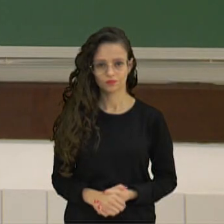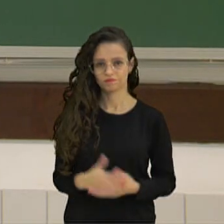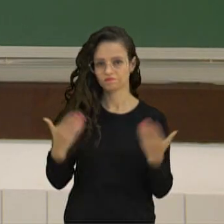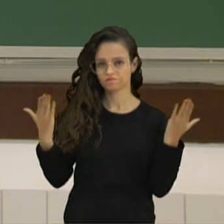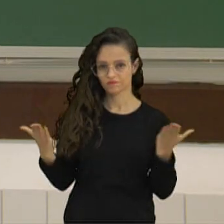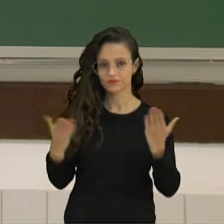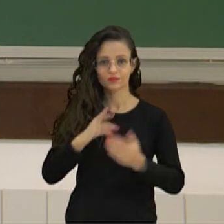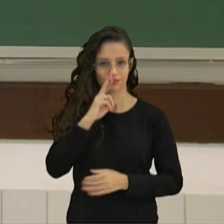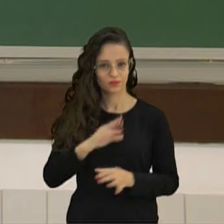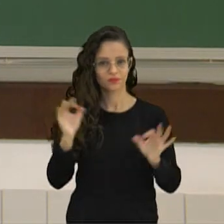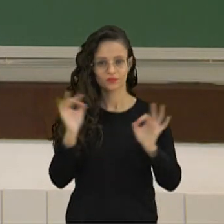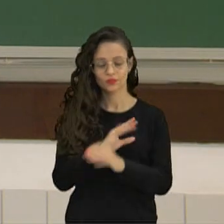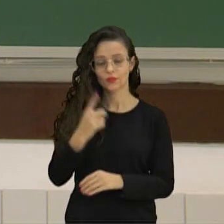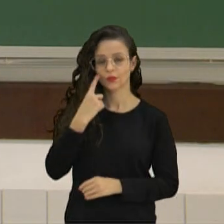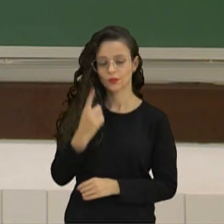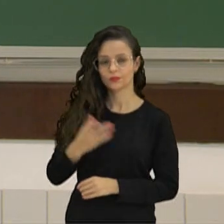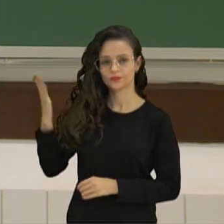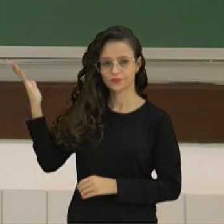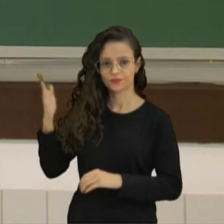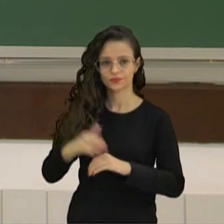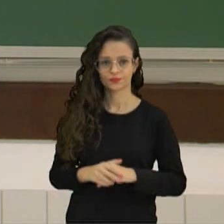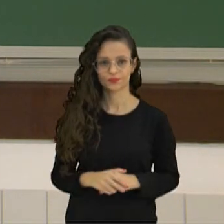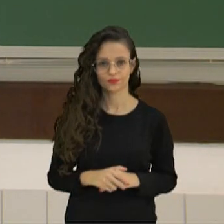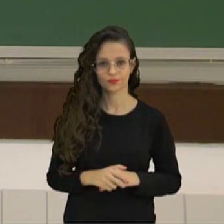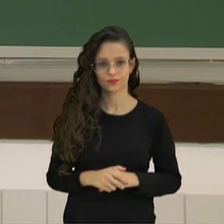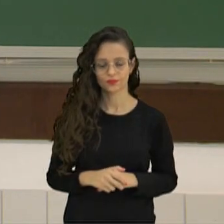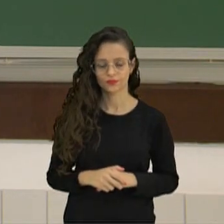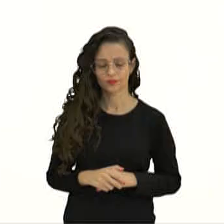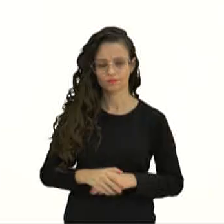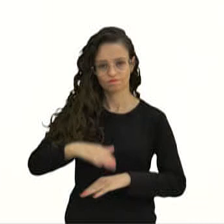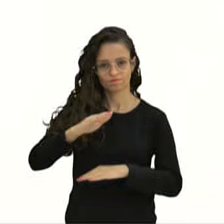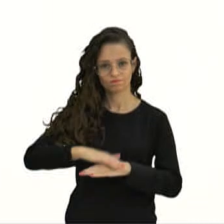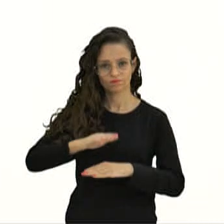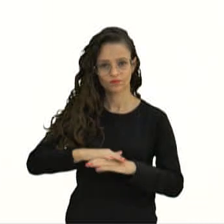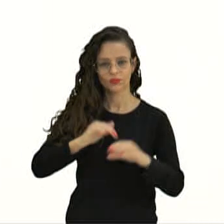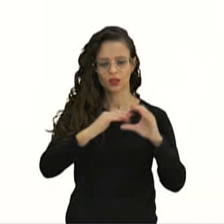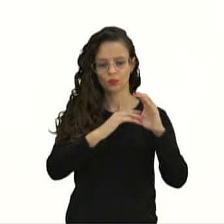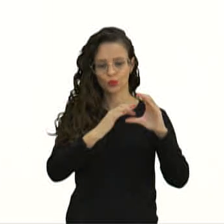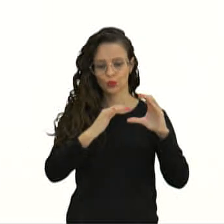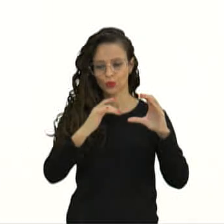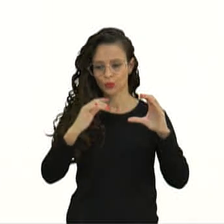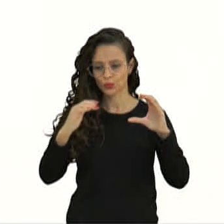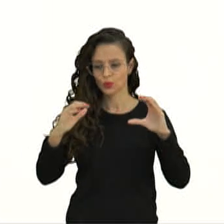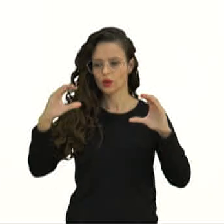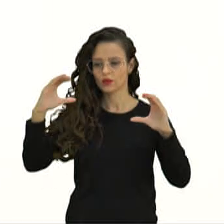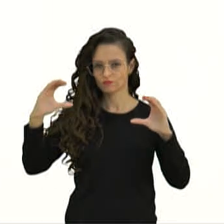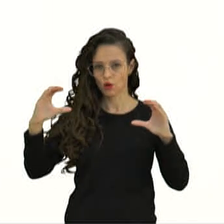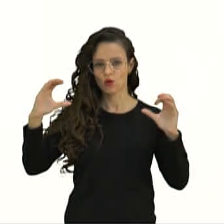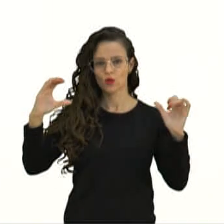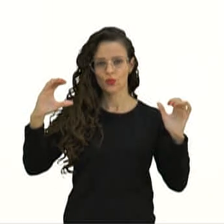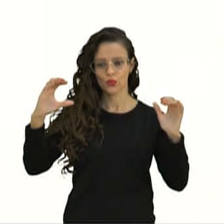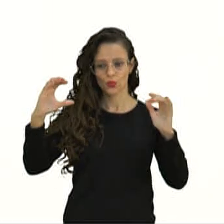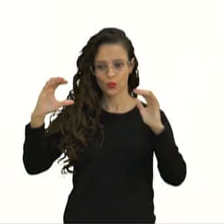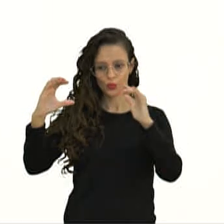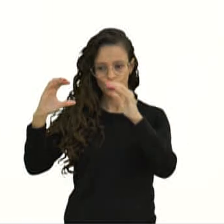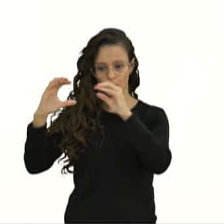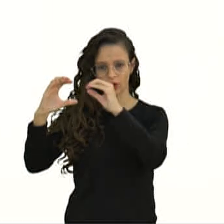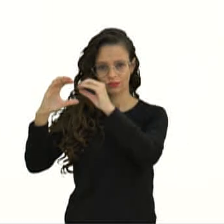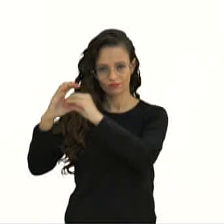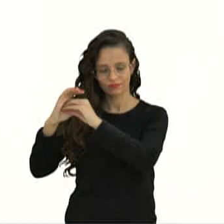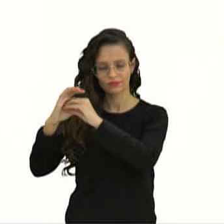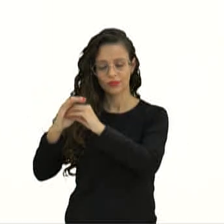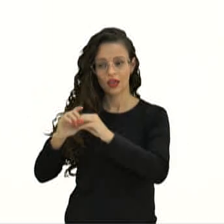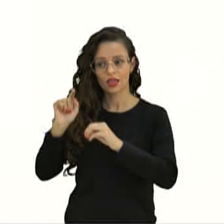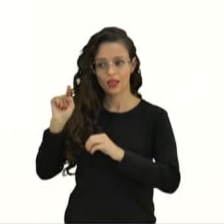Daí, pessoal, responderam? Olha lá, ó. A autopolinização é o processo onde o gameta masculino de uma espécie fecunda o